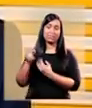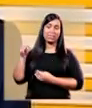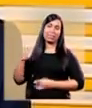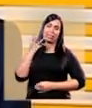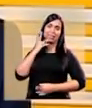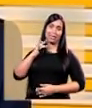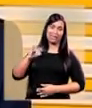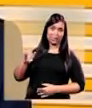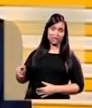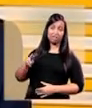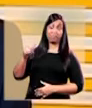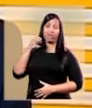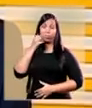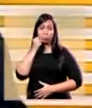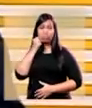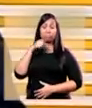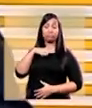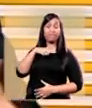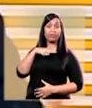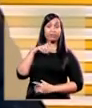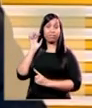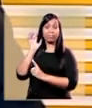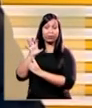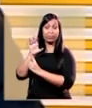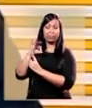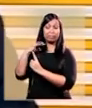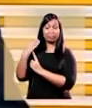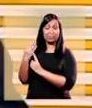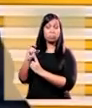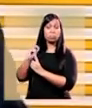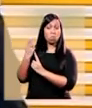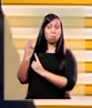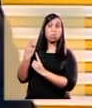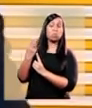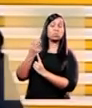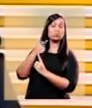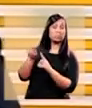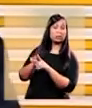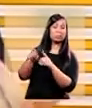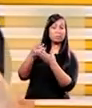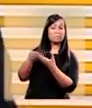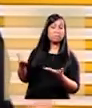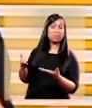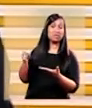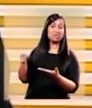da criança, se vai ter uma interferência dessa família, se depois periga